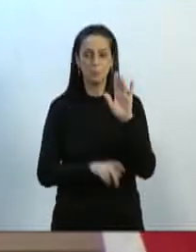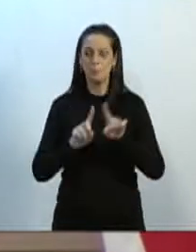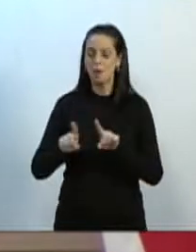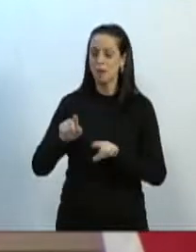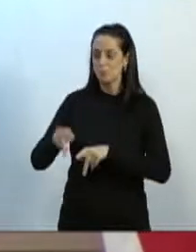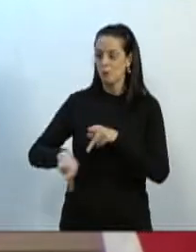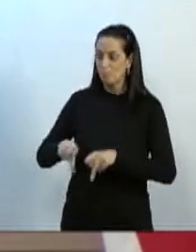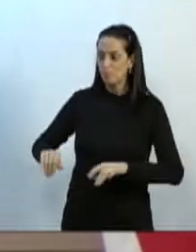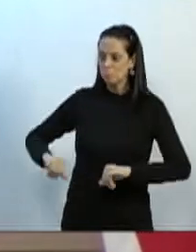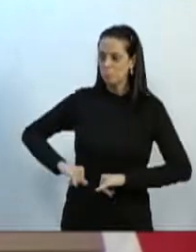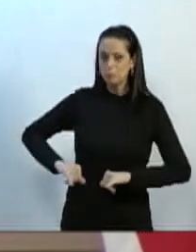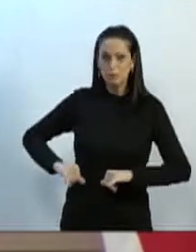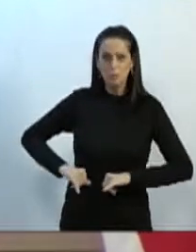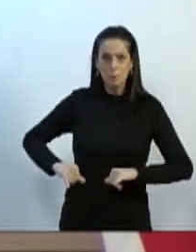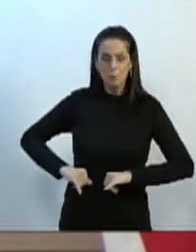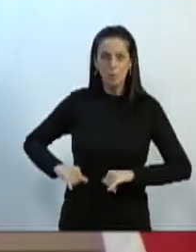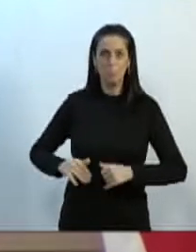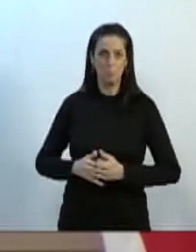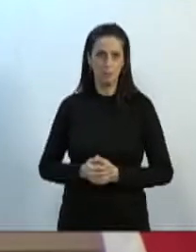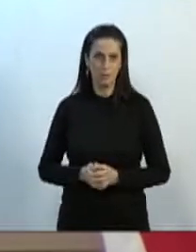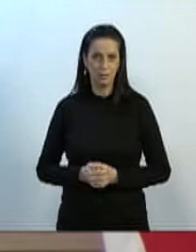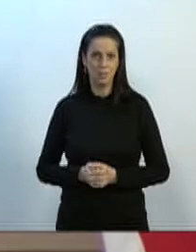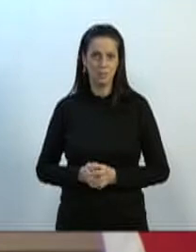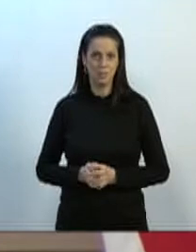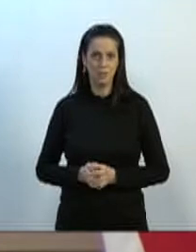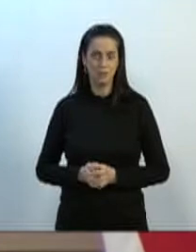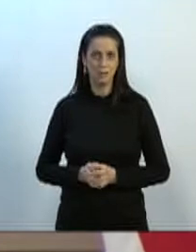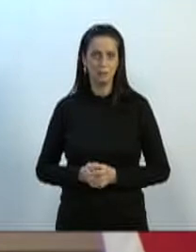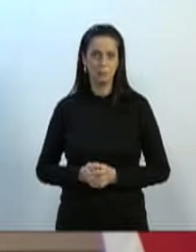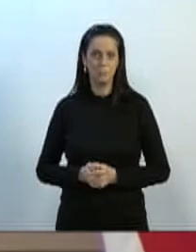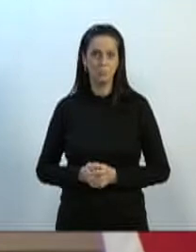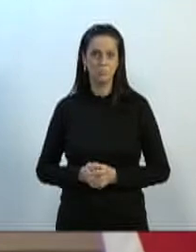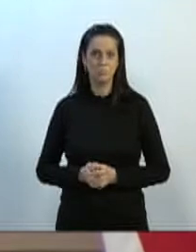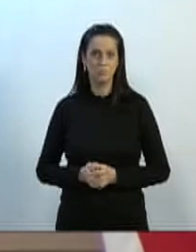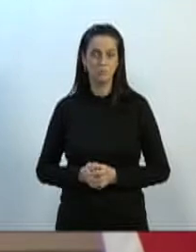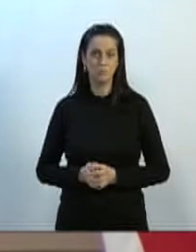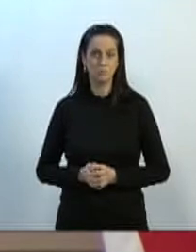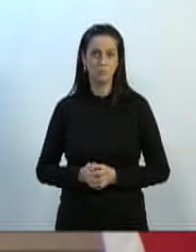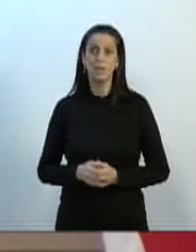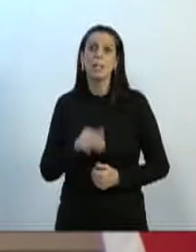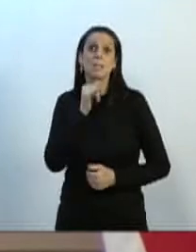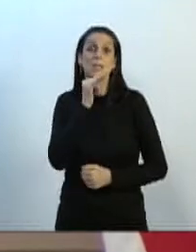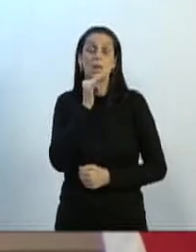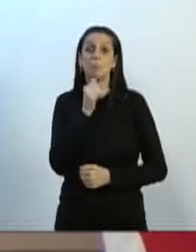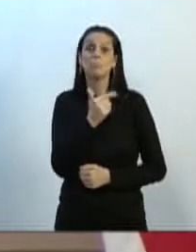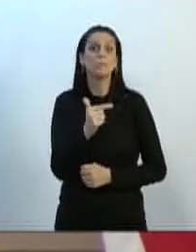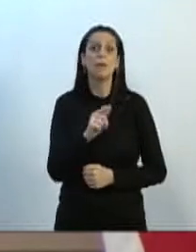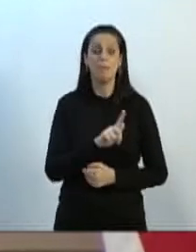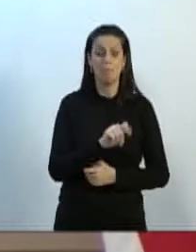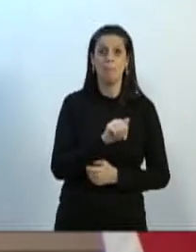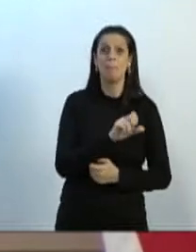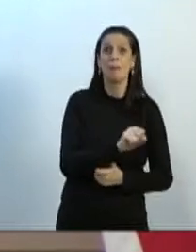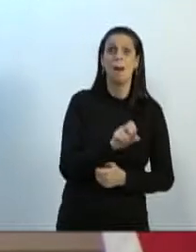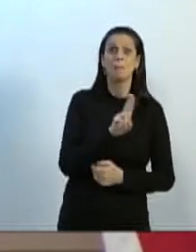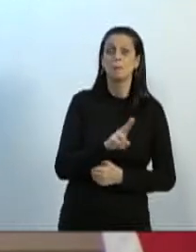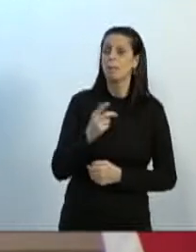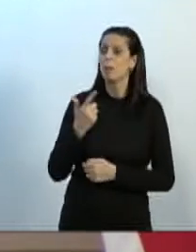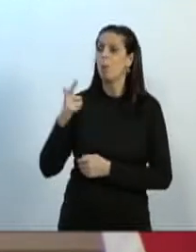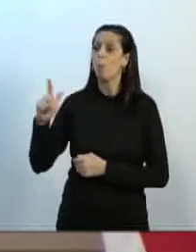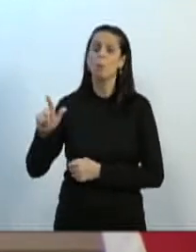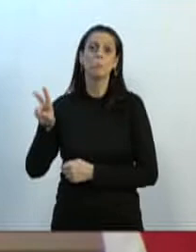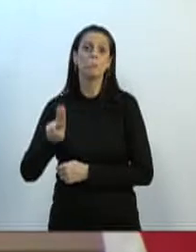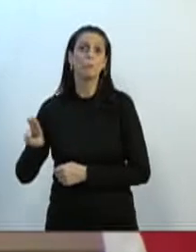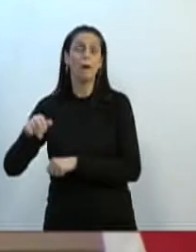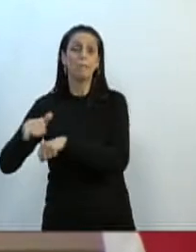e a cozinhar com a lenha no lugar do gás? Cantar um hino nacional e incentivar um golpe